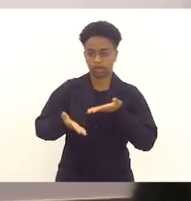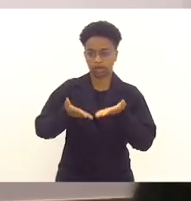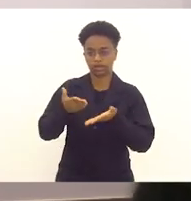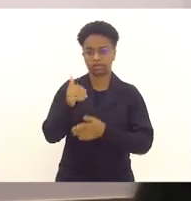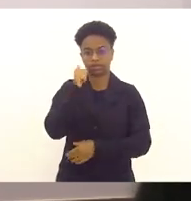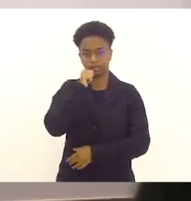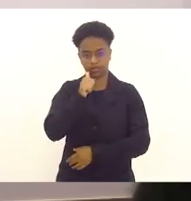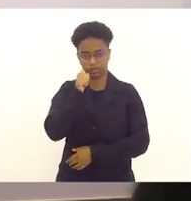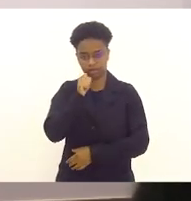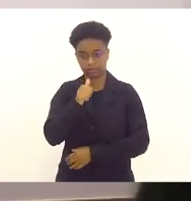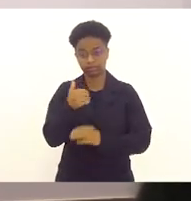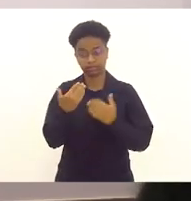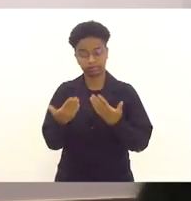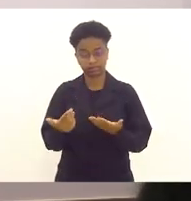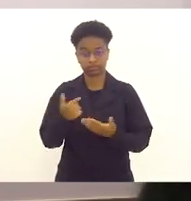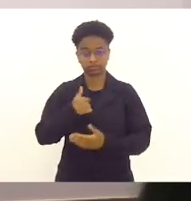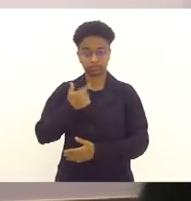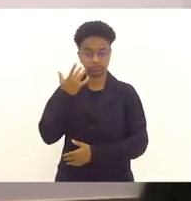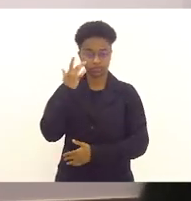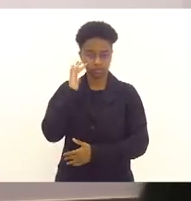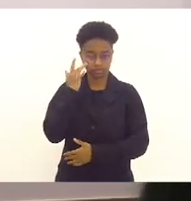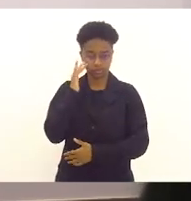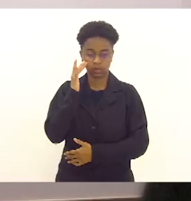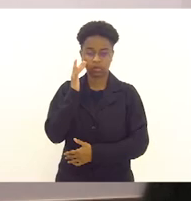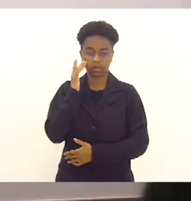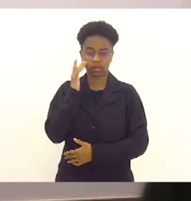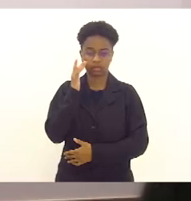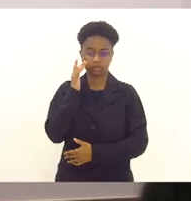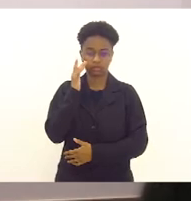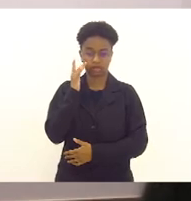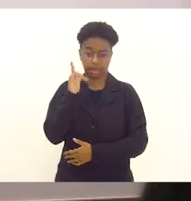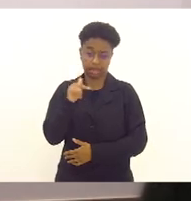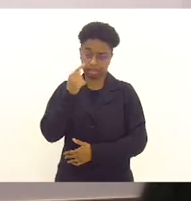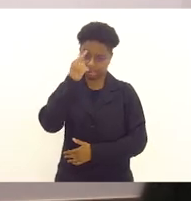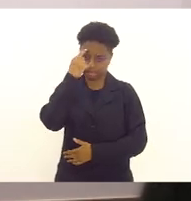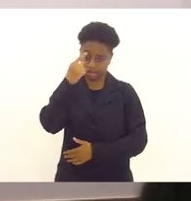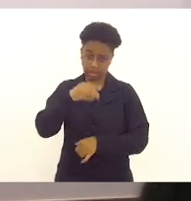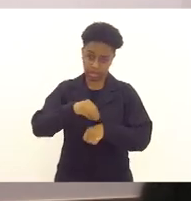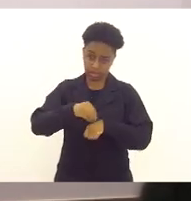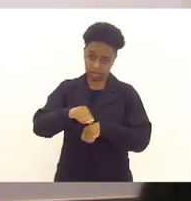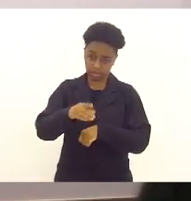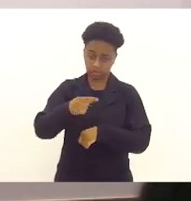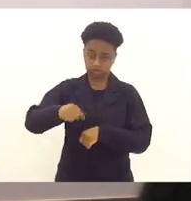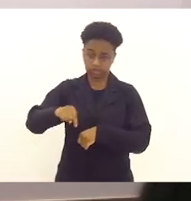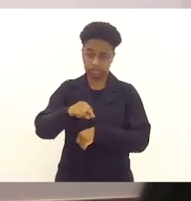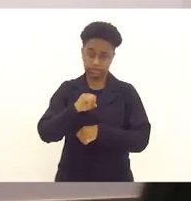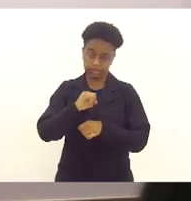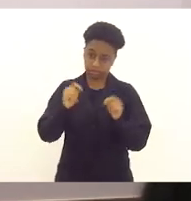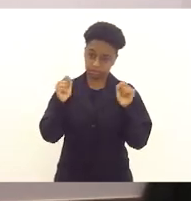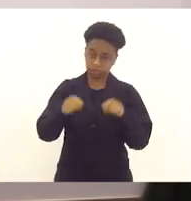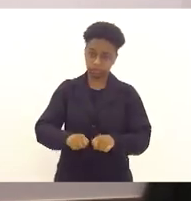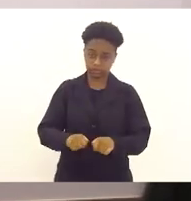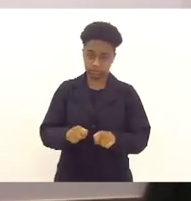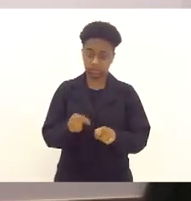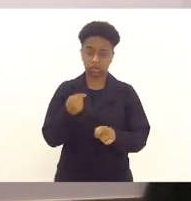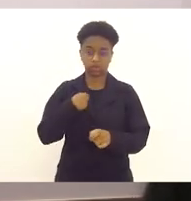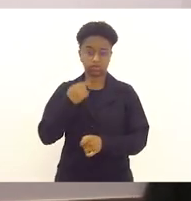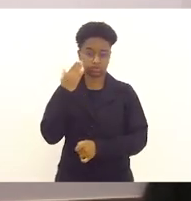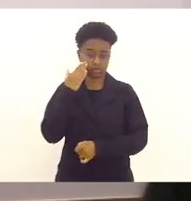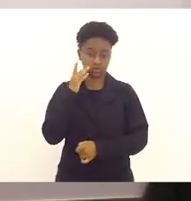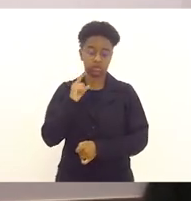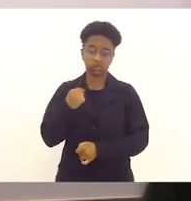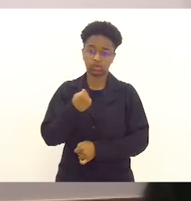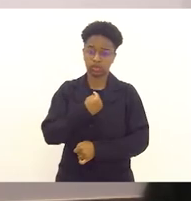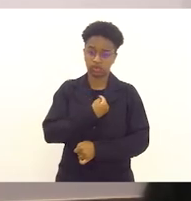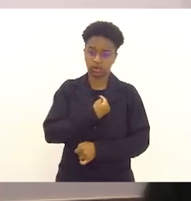Então eu acho que que fica uma ideia né dentro do possível eu sei as nós somos